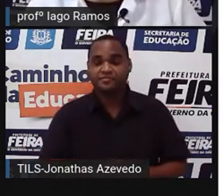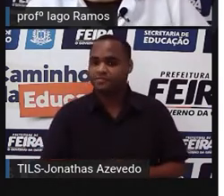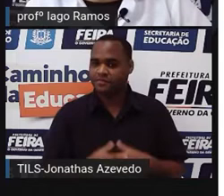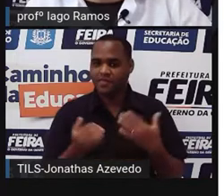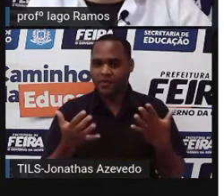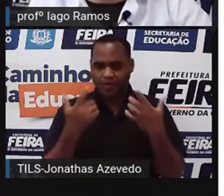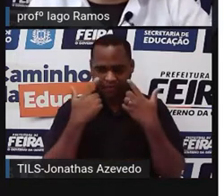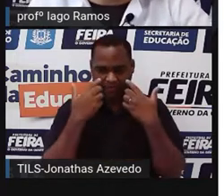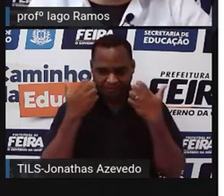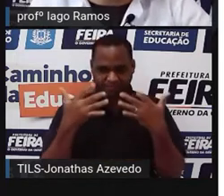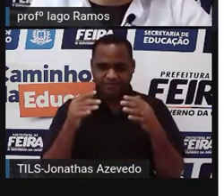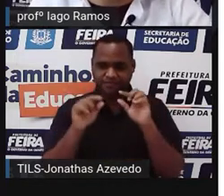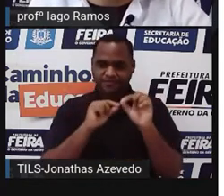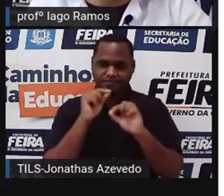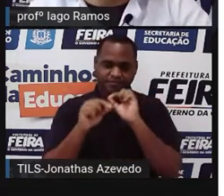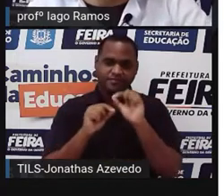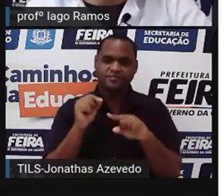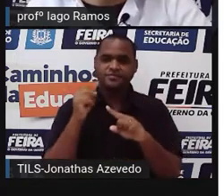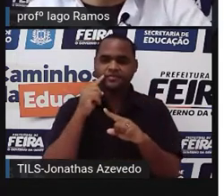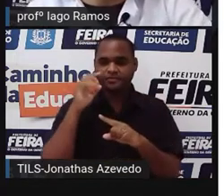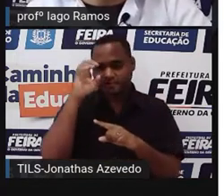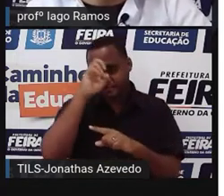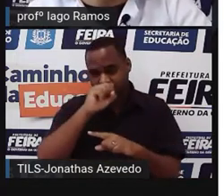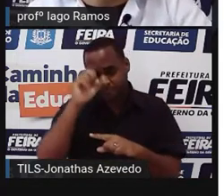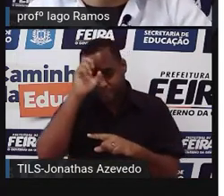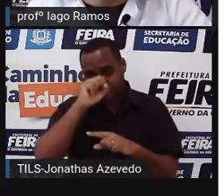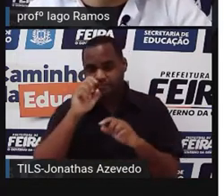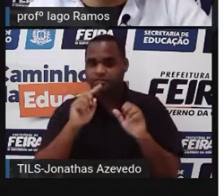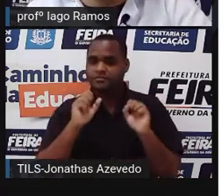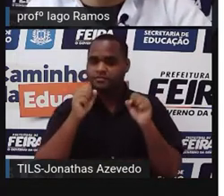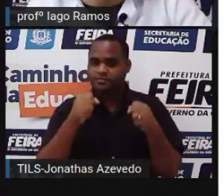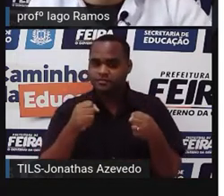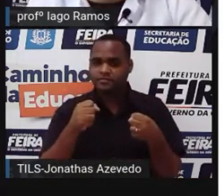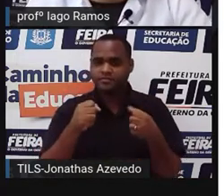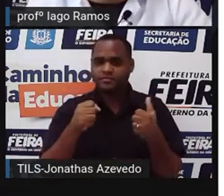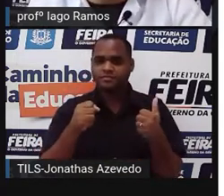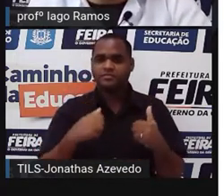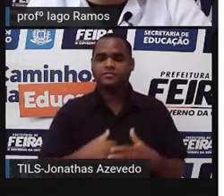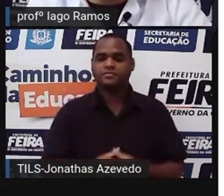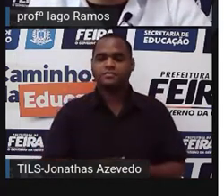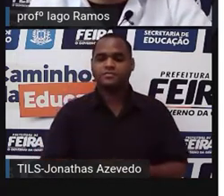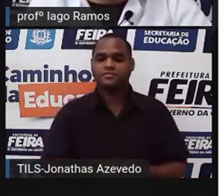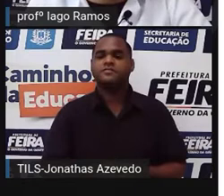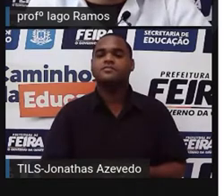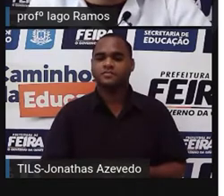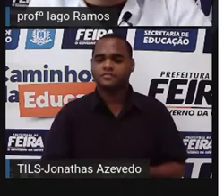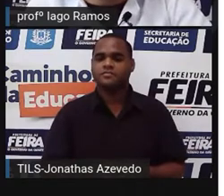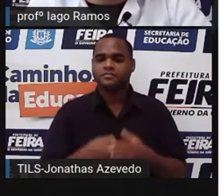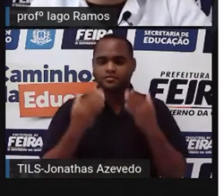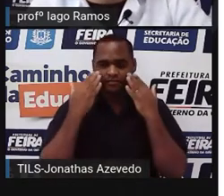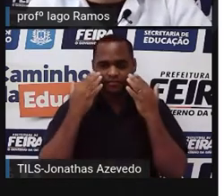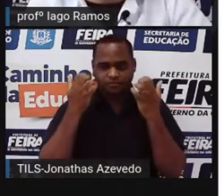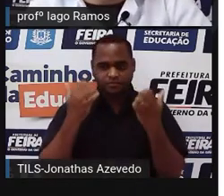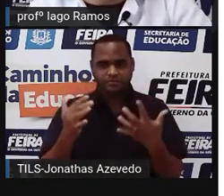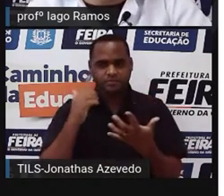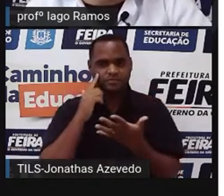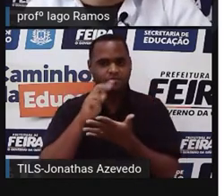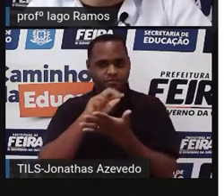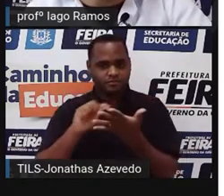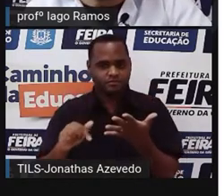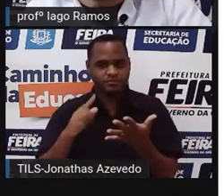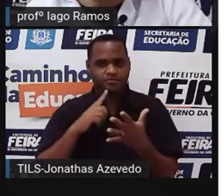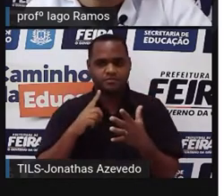só o que é que a gente tem para aprender nessa aula. Está ali na tela, demonstrar relações métricas do